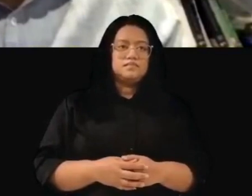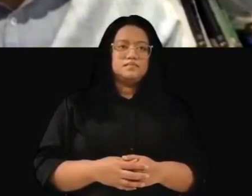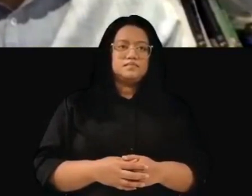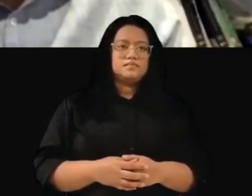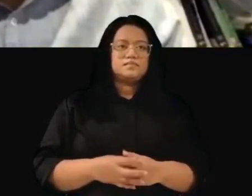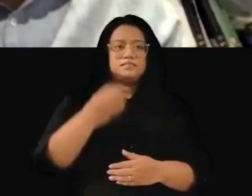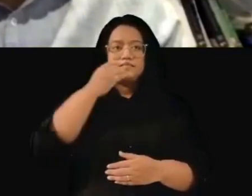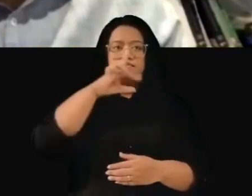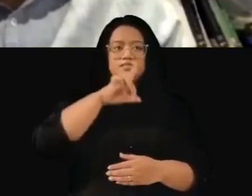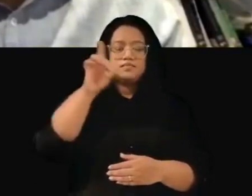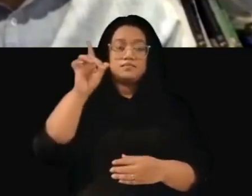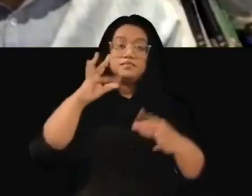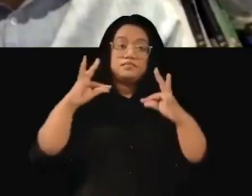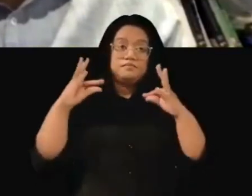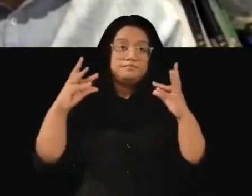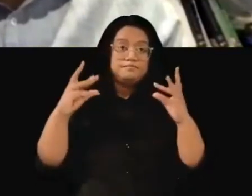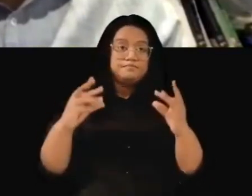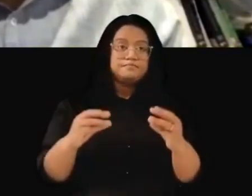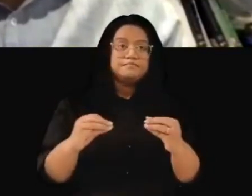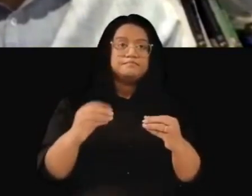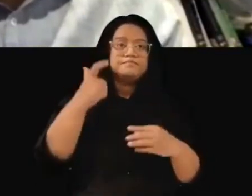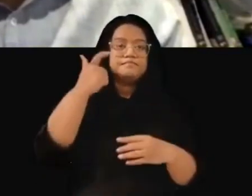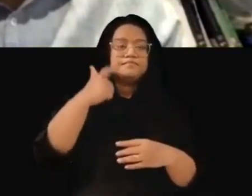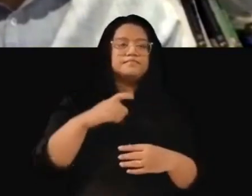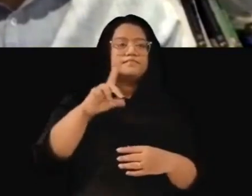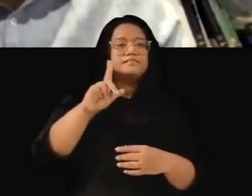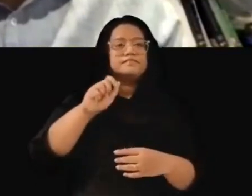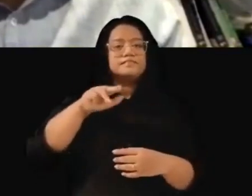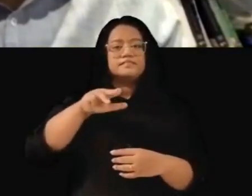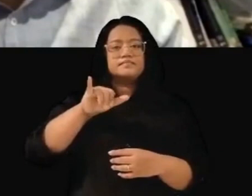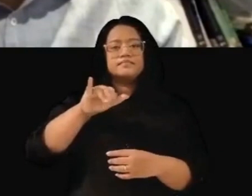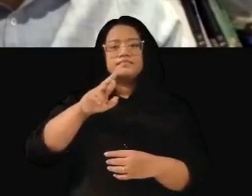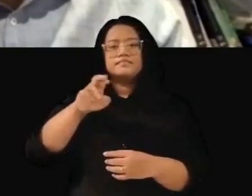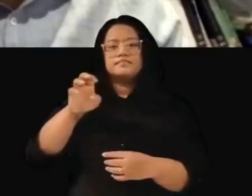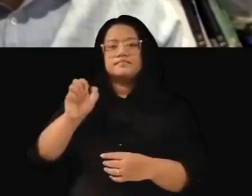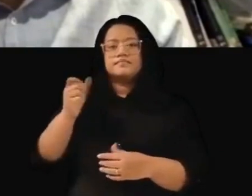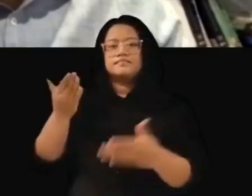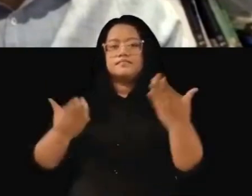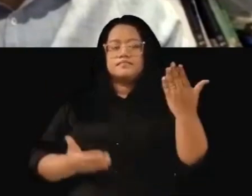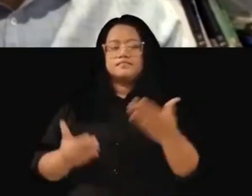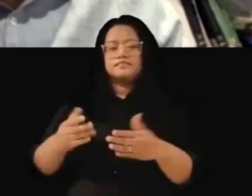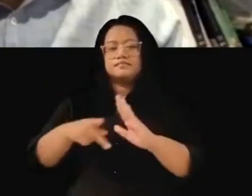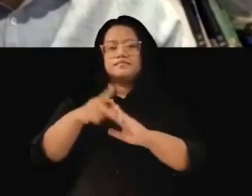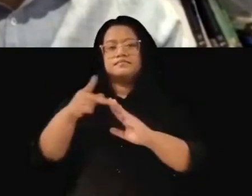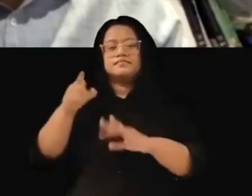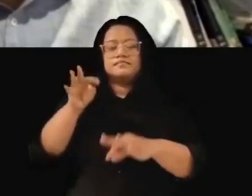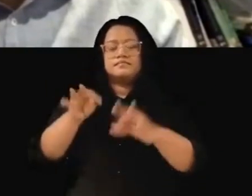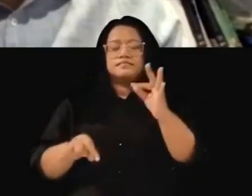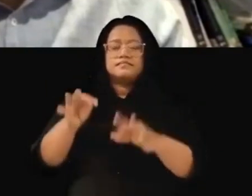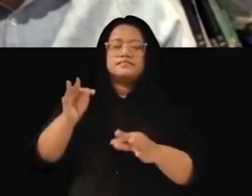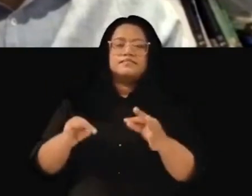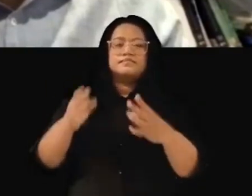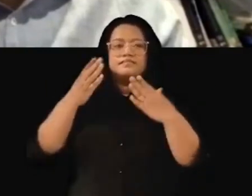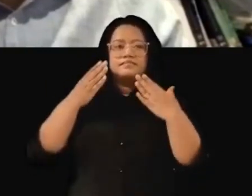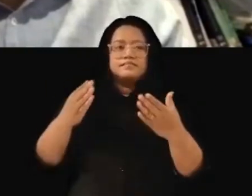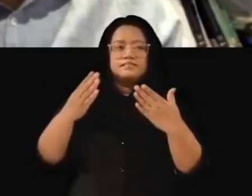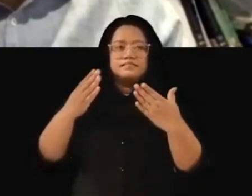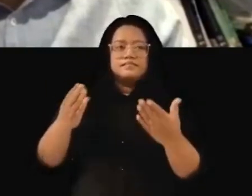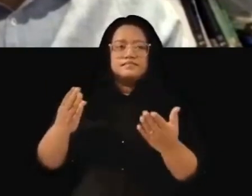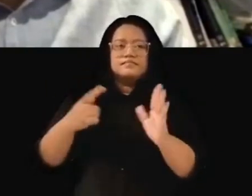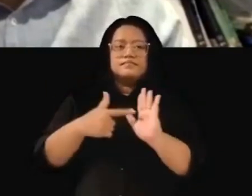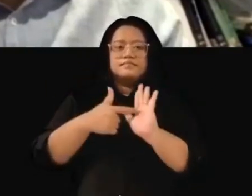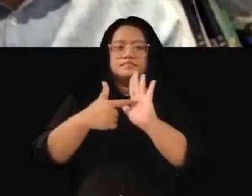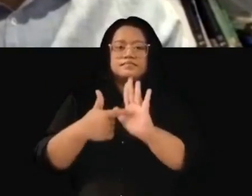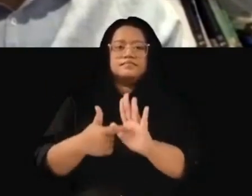Bom dia a todos. Eu sou Damares, servidora aqui da casa, e agradeço a apresentação